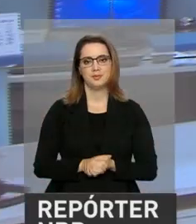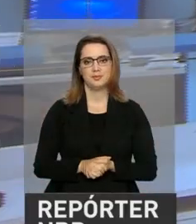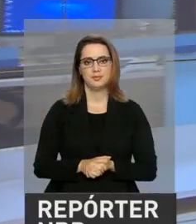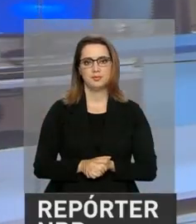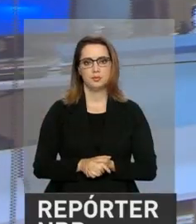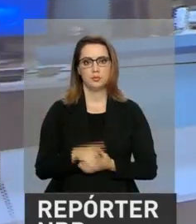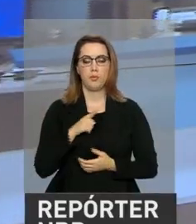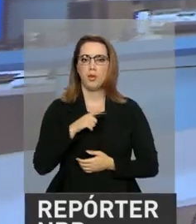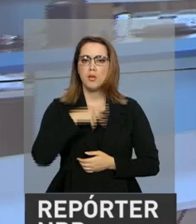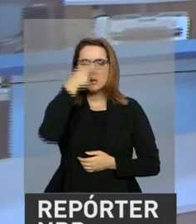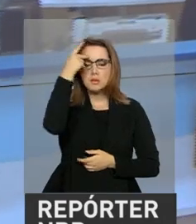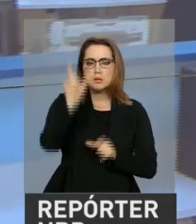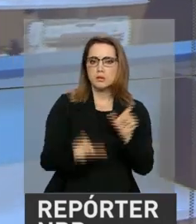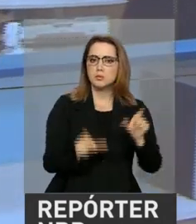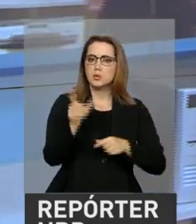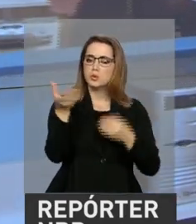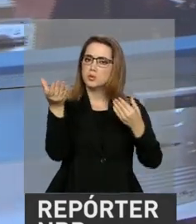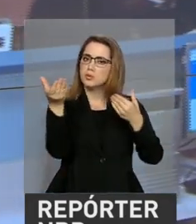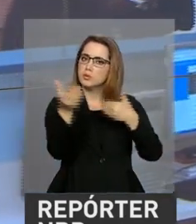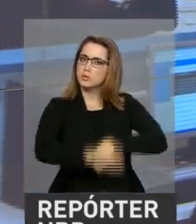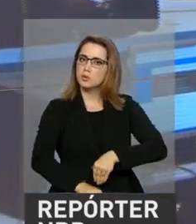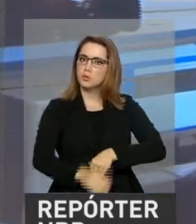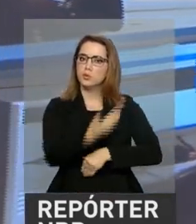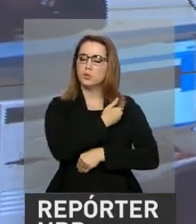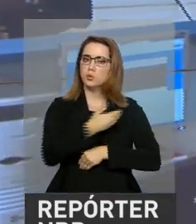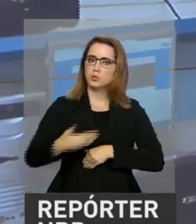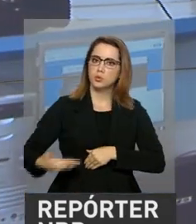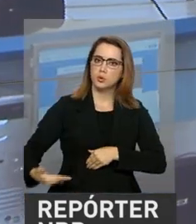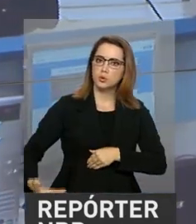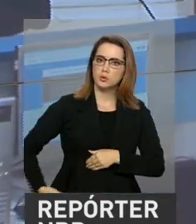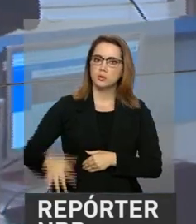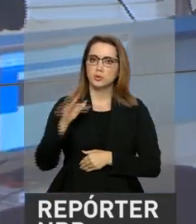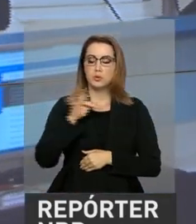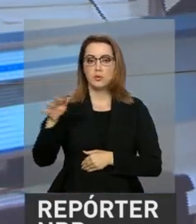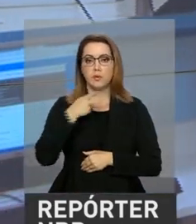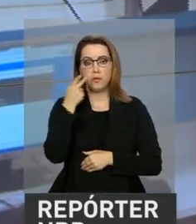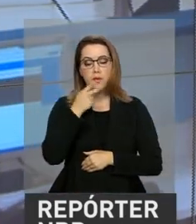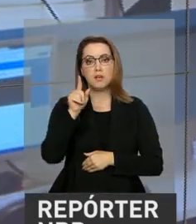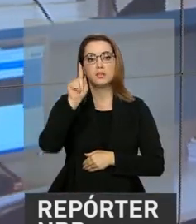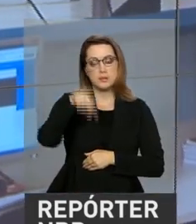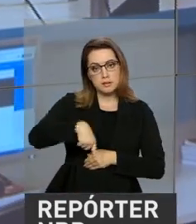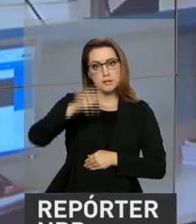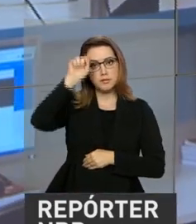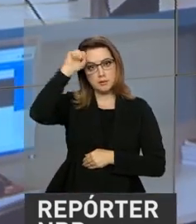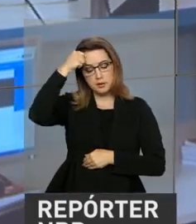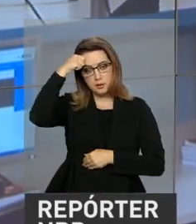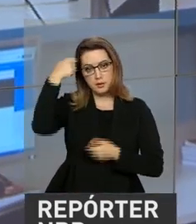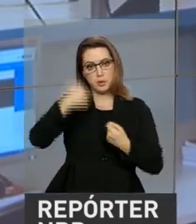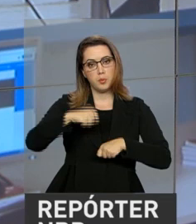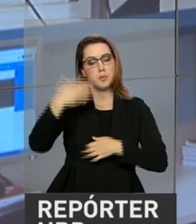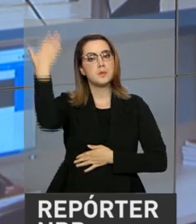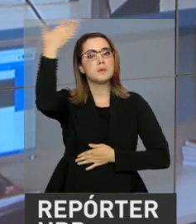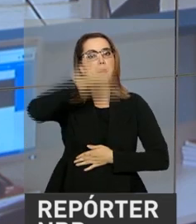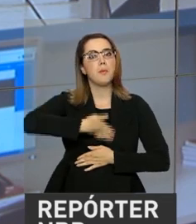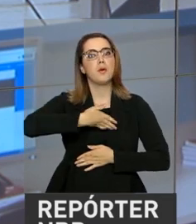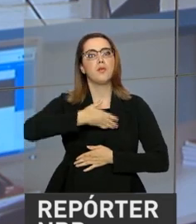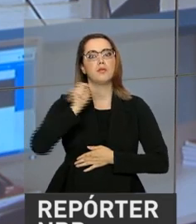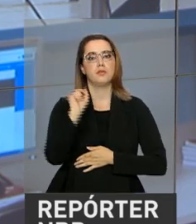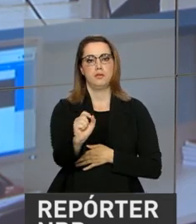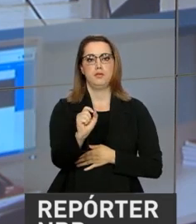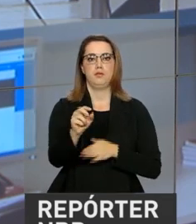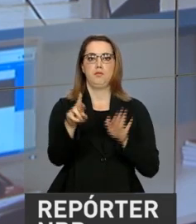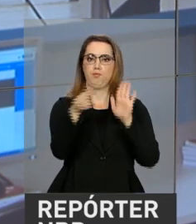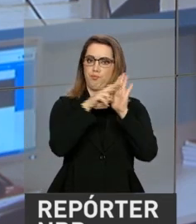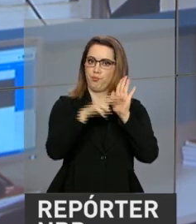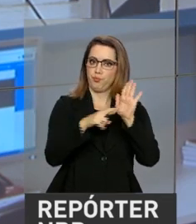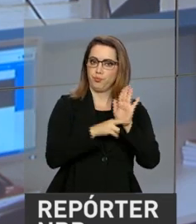candidatos a concursos públicos federais que se autod declararem negros vão ter que comprovar essa informação a nova regra é do